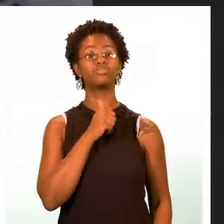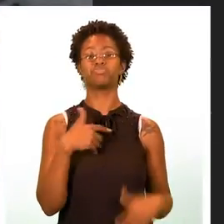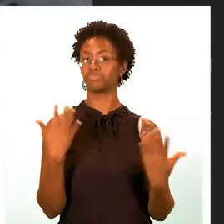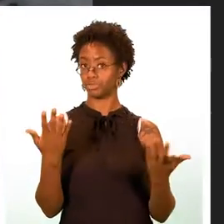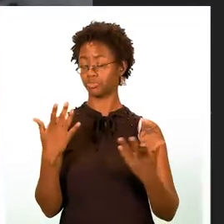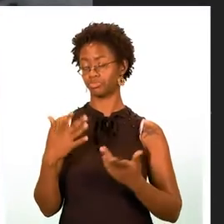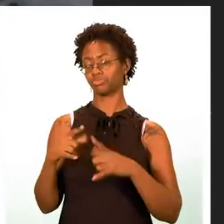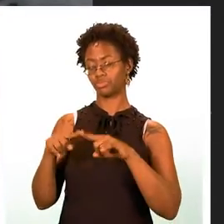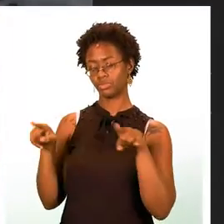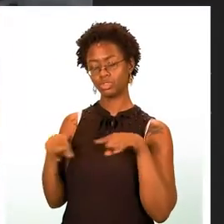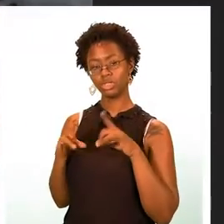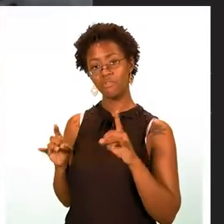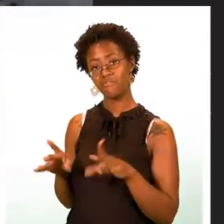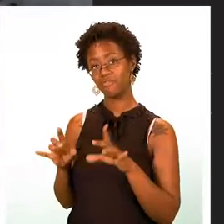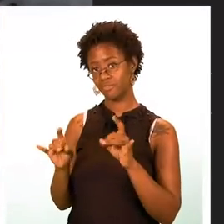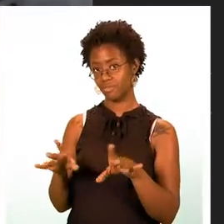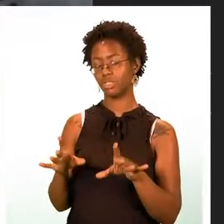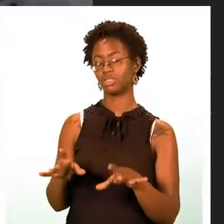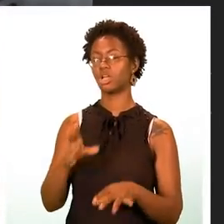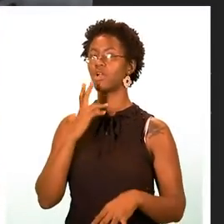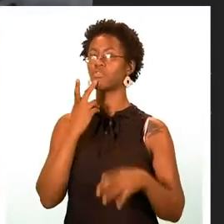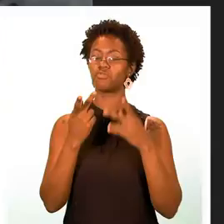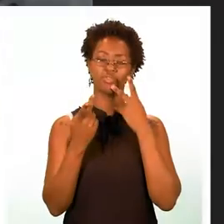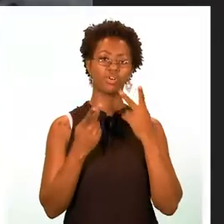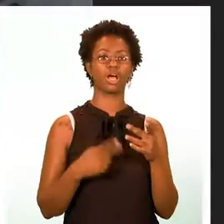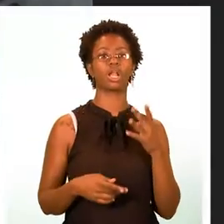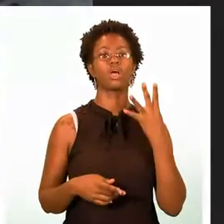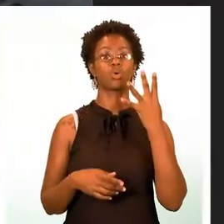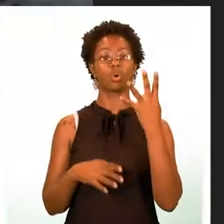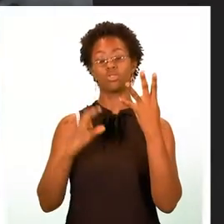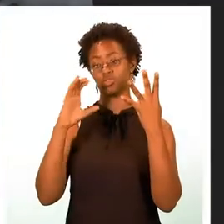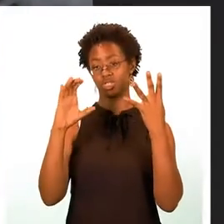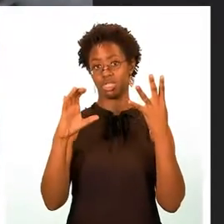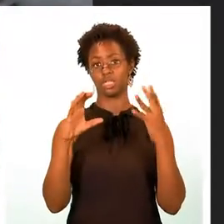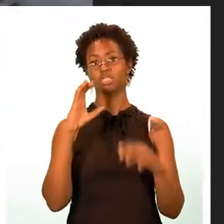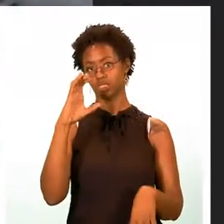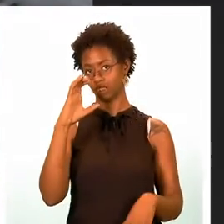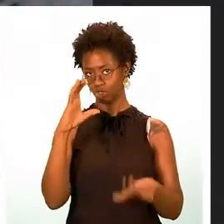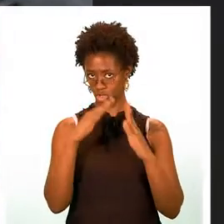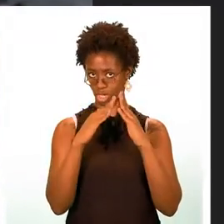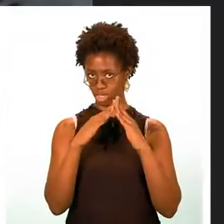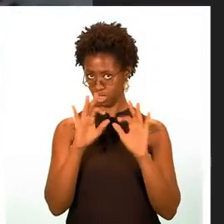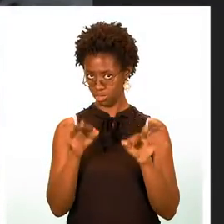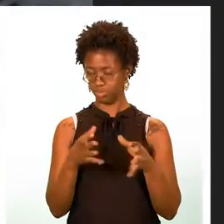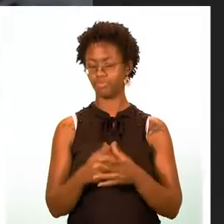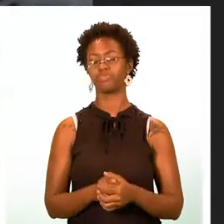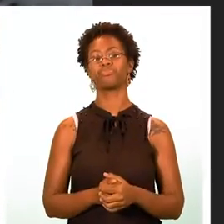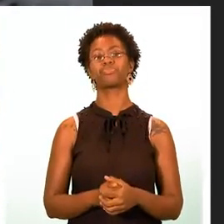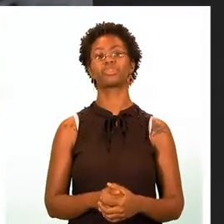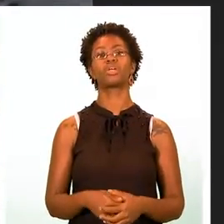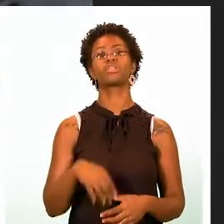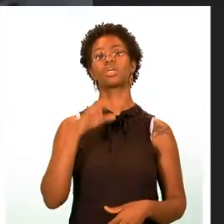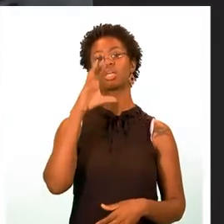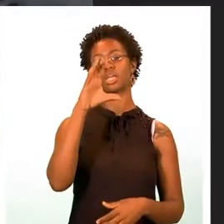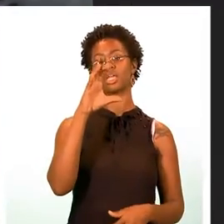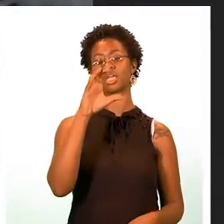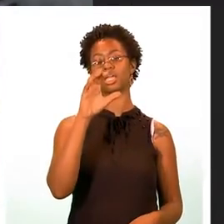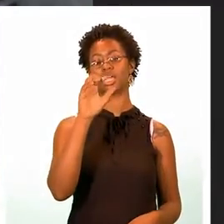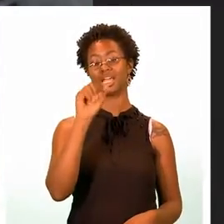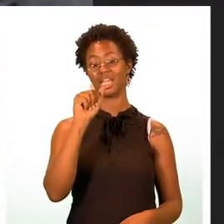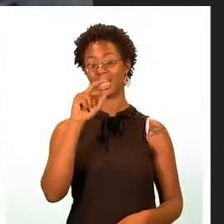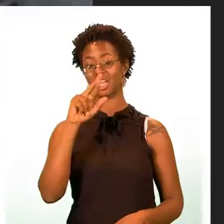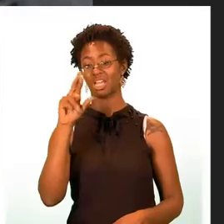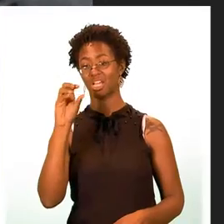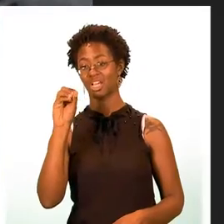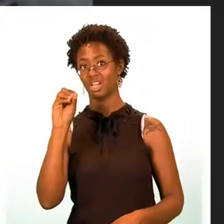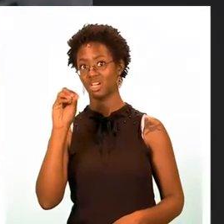os diamantes numa categoria que eles chamam de 4 Cs, Cs de casa. Seria o carat, que